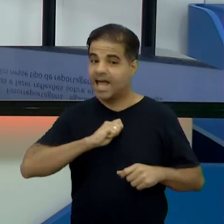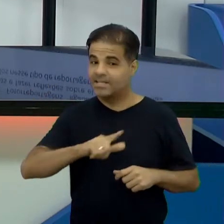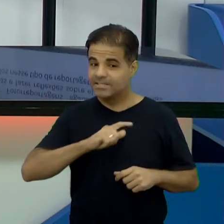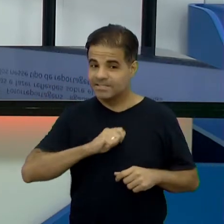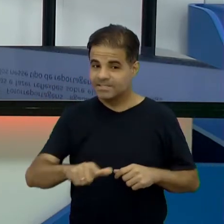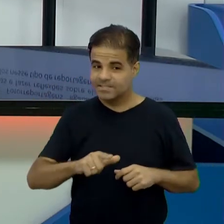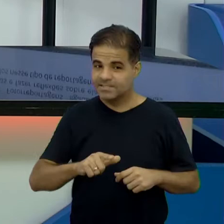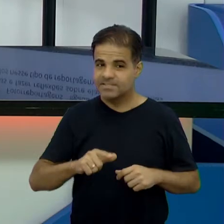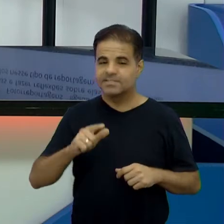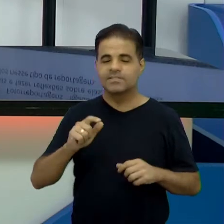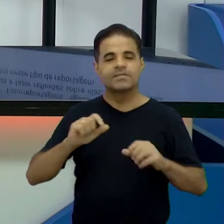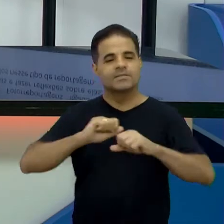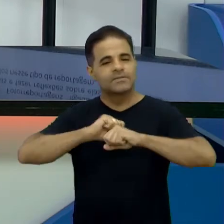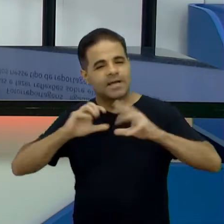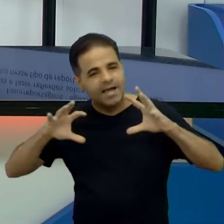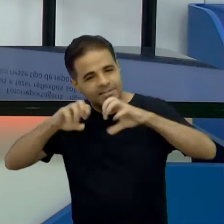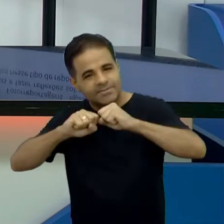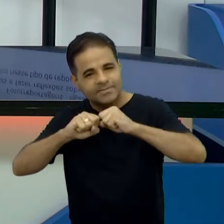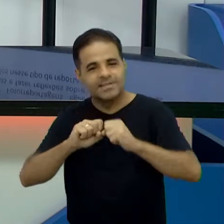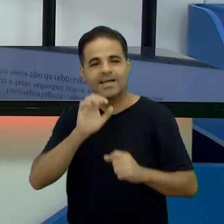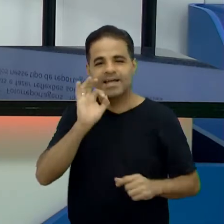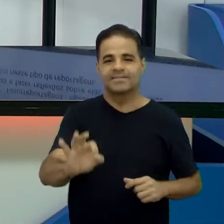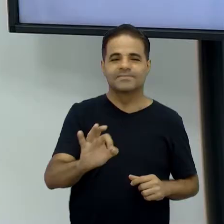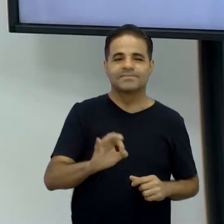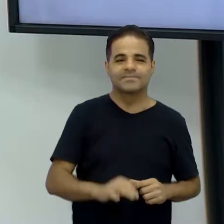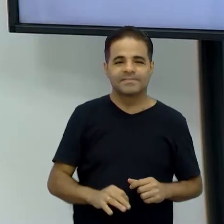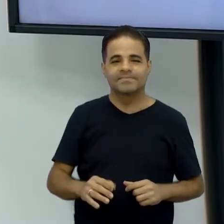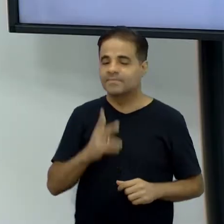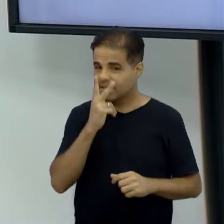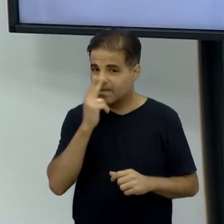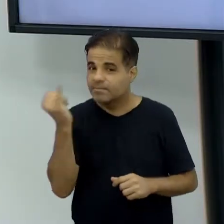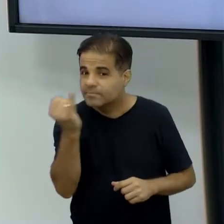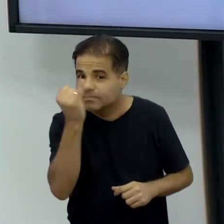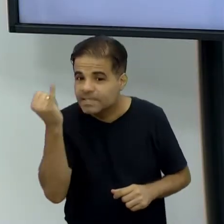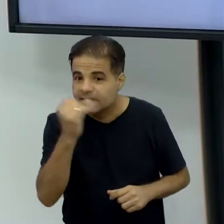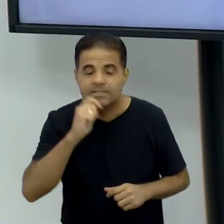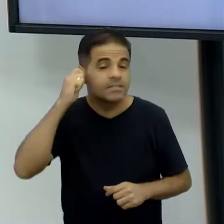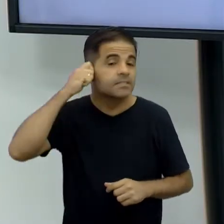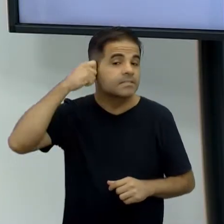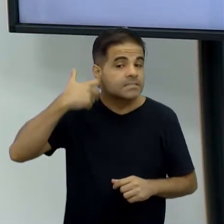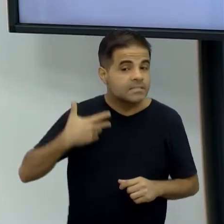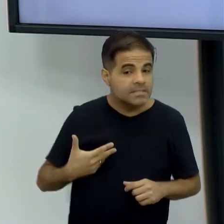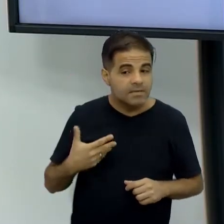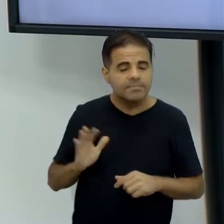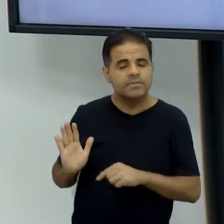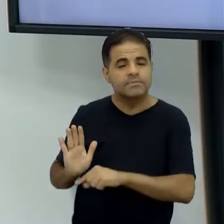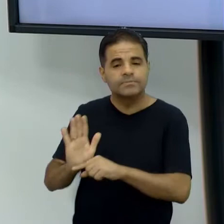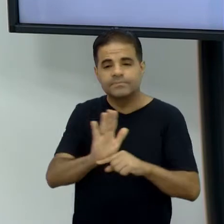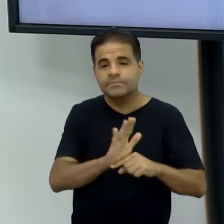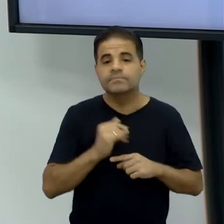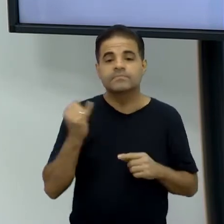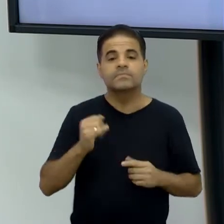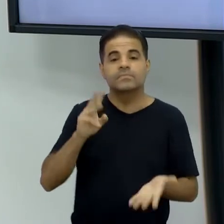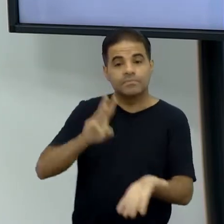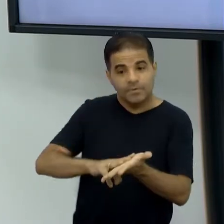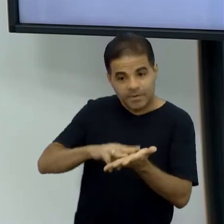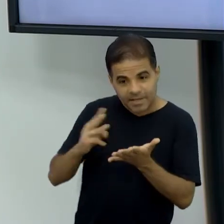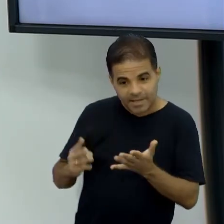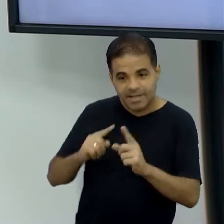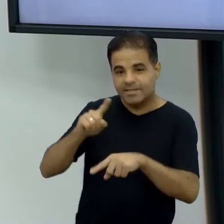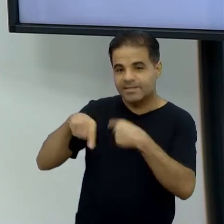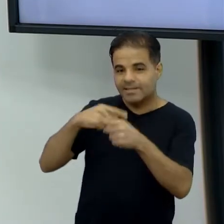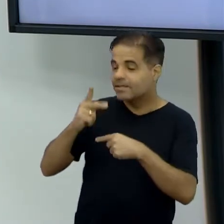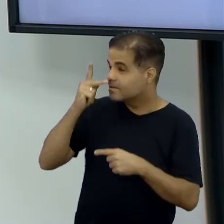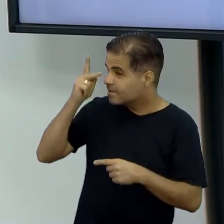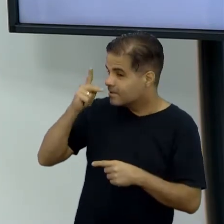azul marinho. Acho que é isso. É isso, e é muito importante essa nossa audiodescrição. Agora está o Moésio, depois também